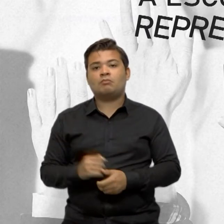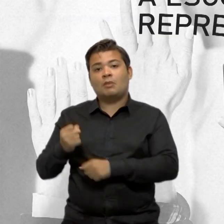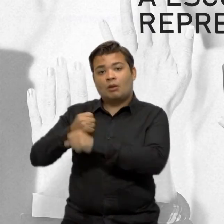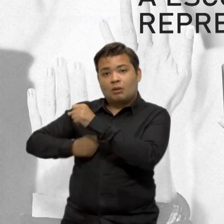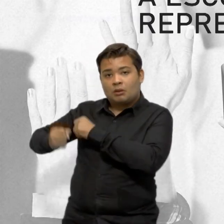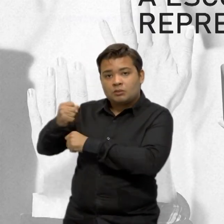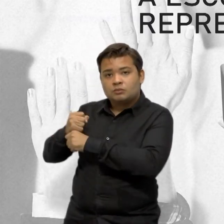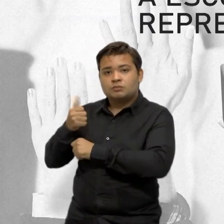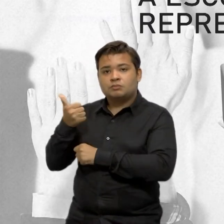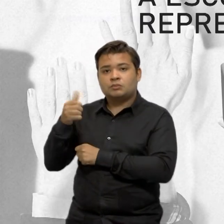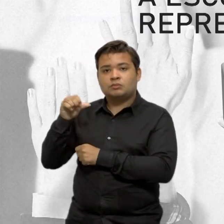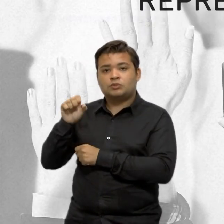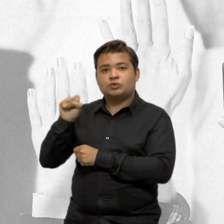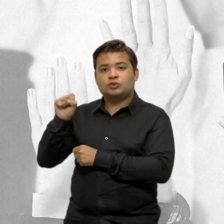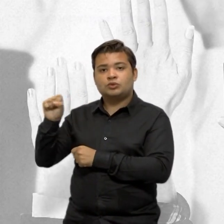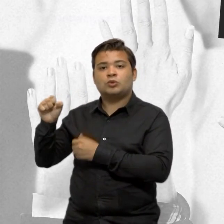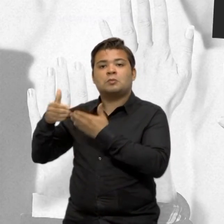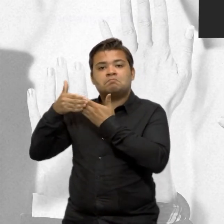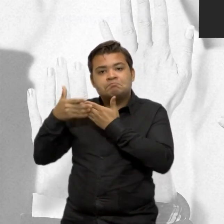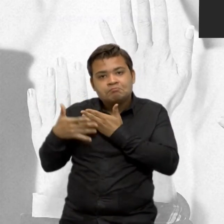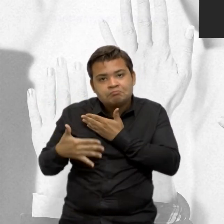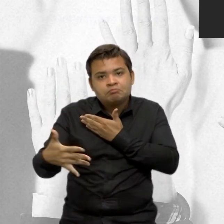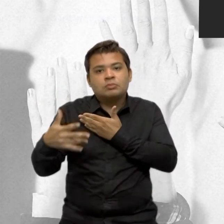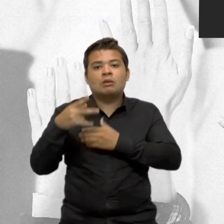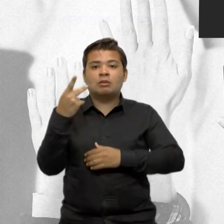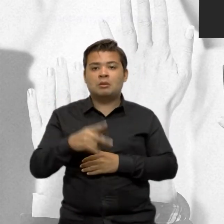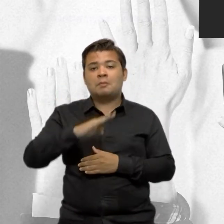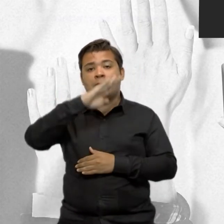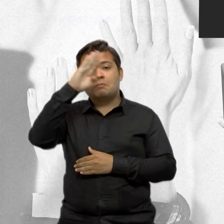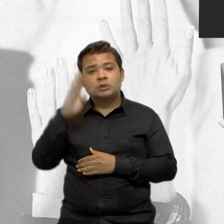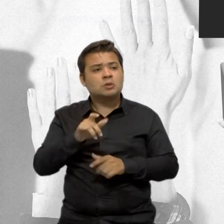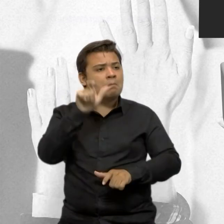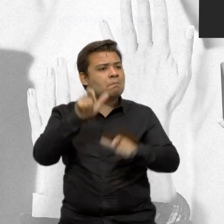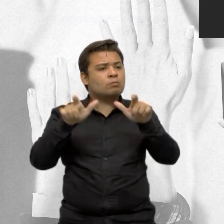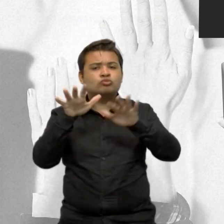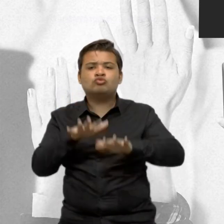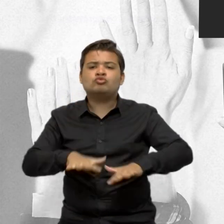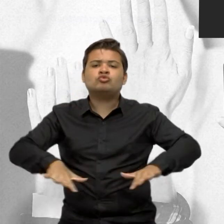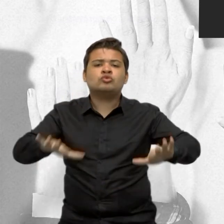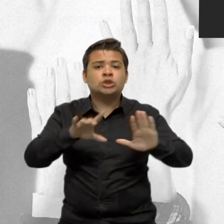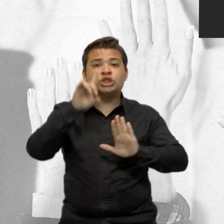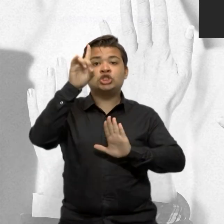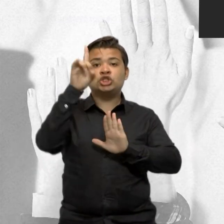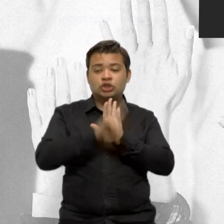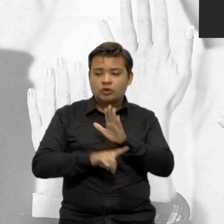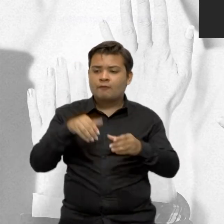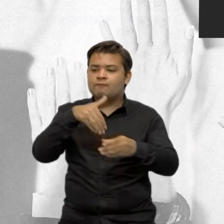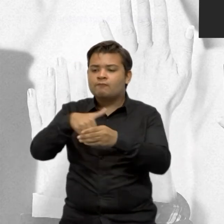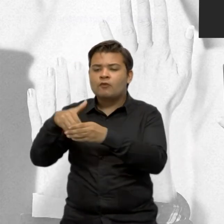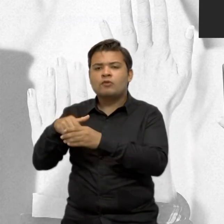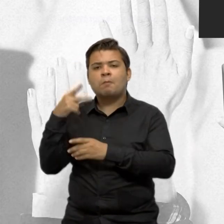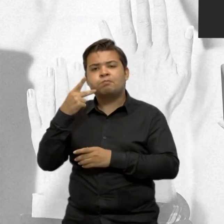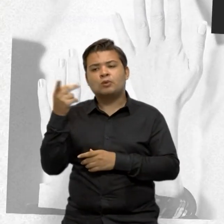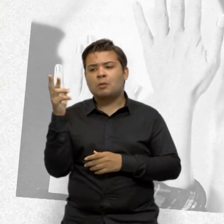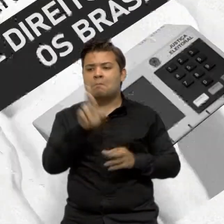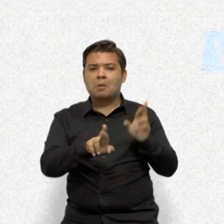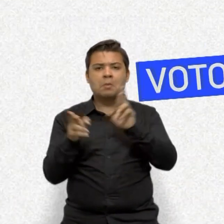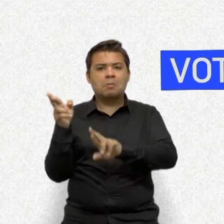A escolha dos representantes políticos é um direito de todos os brasileiros desde